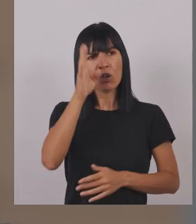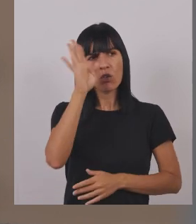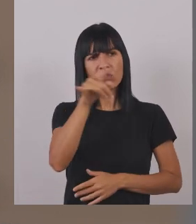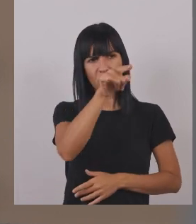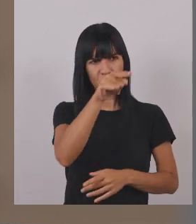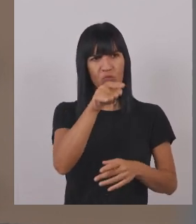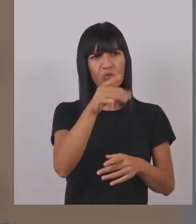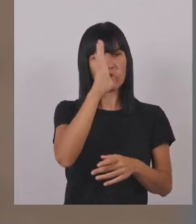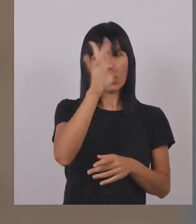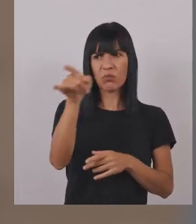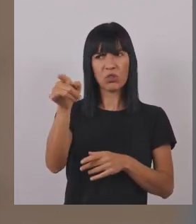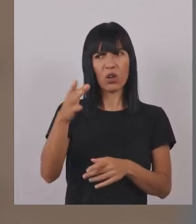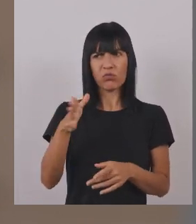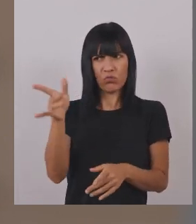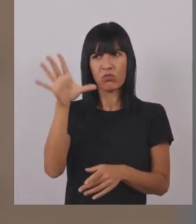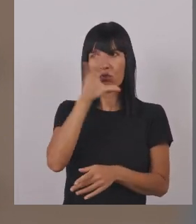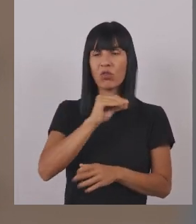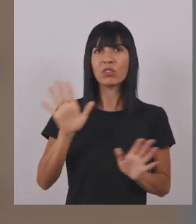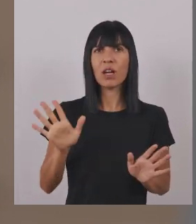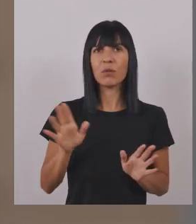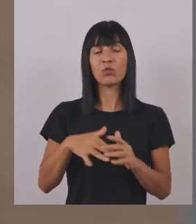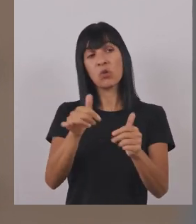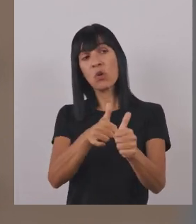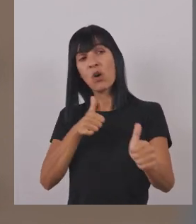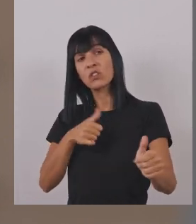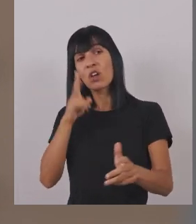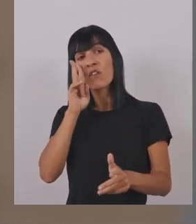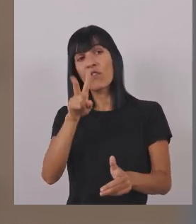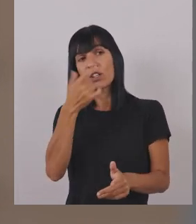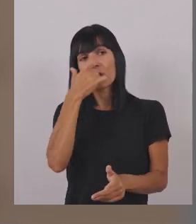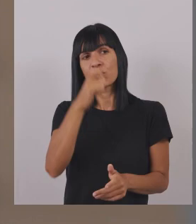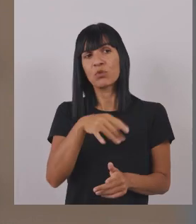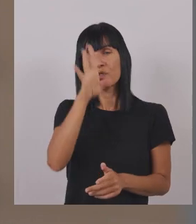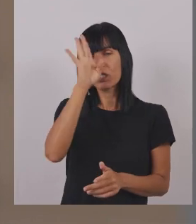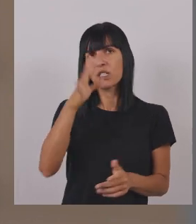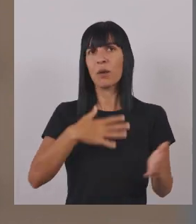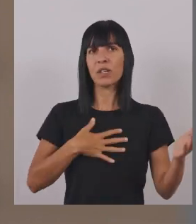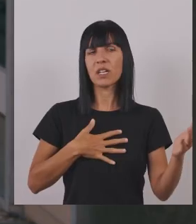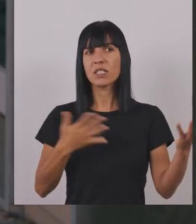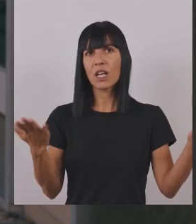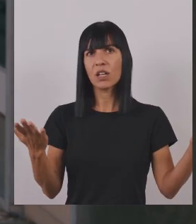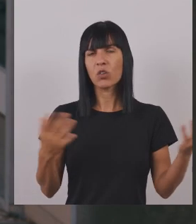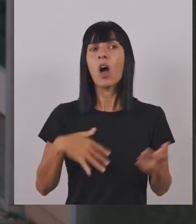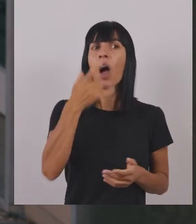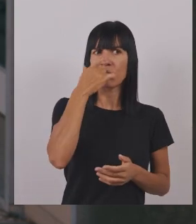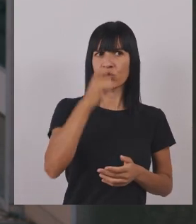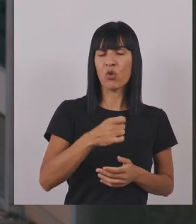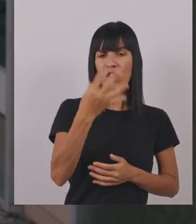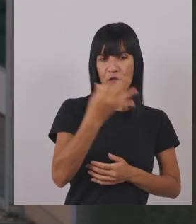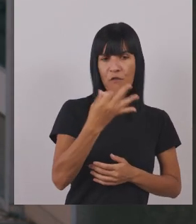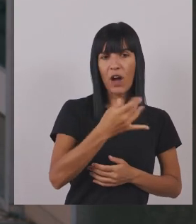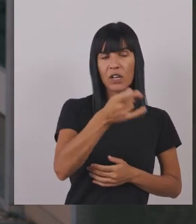sei quais são os que sabem dançar. À distância, vejo quais são os que sabem dançar. Há pessoas que